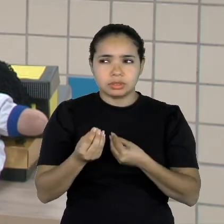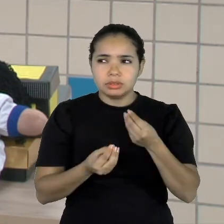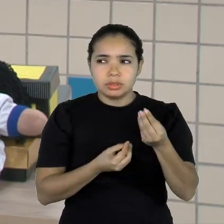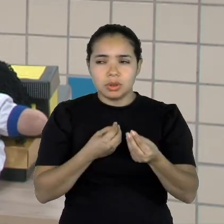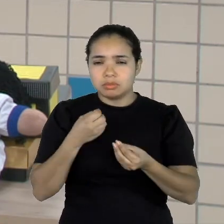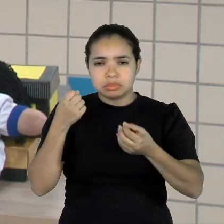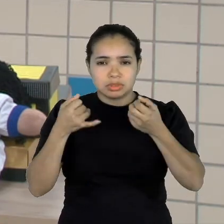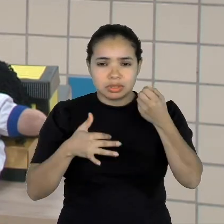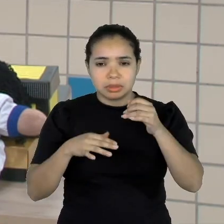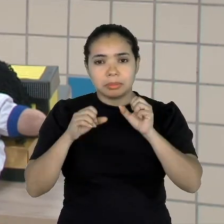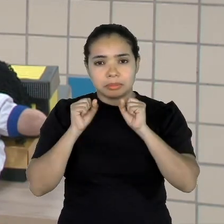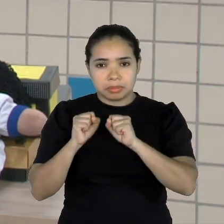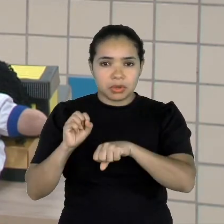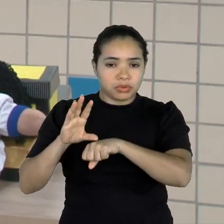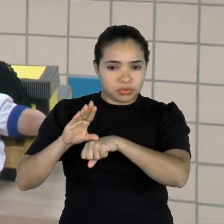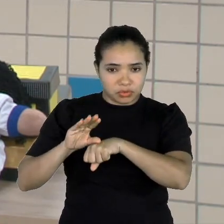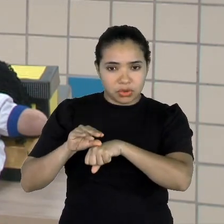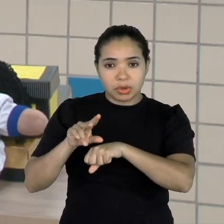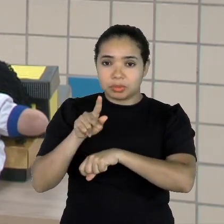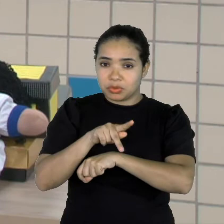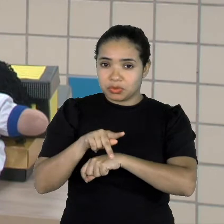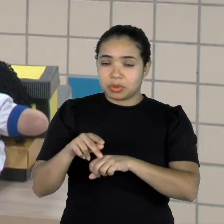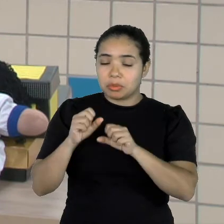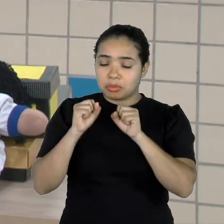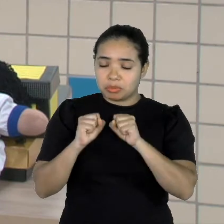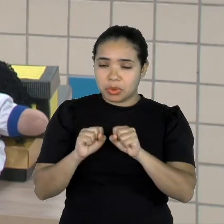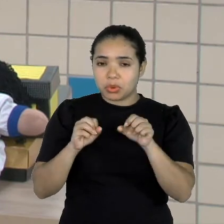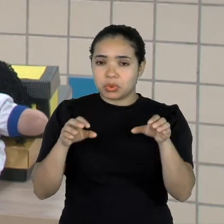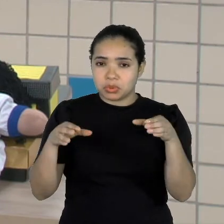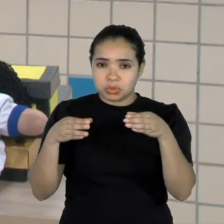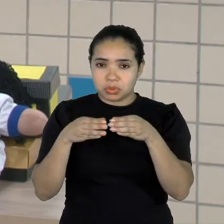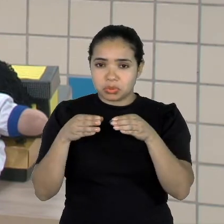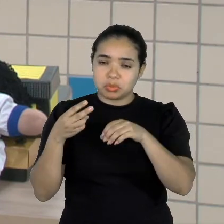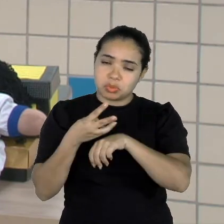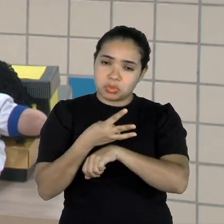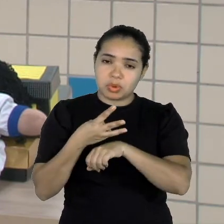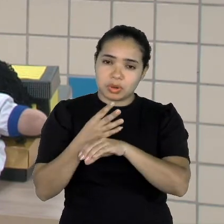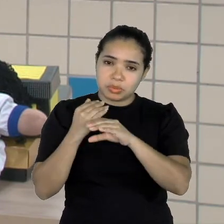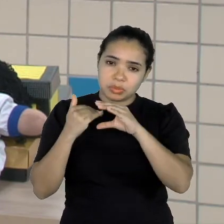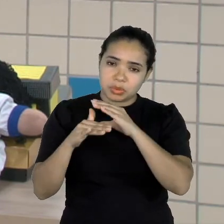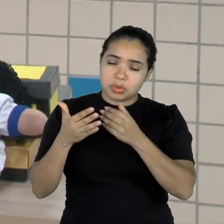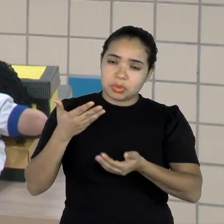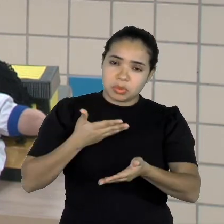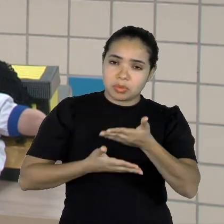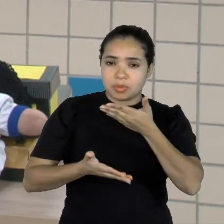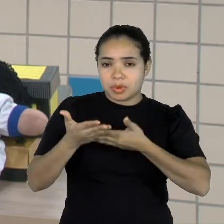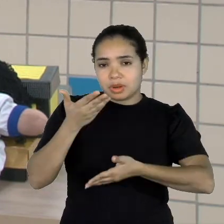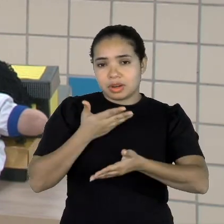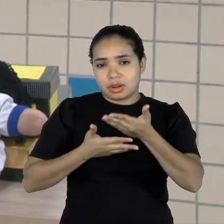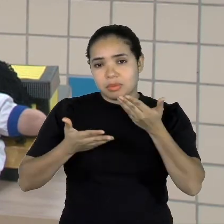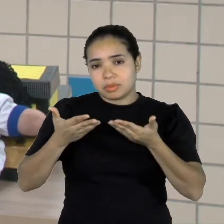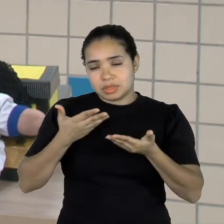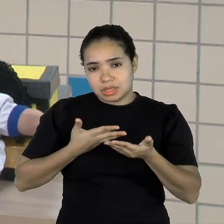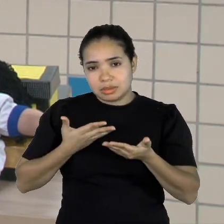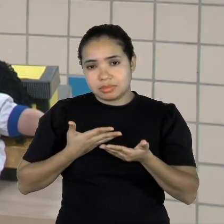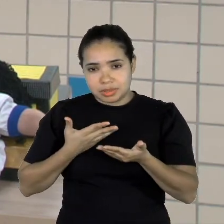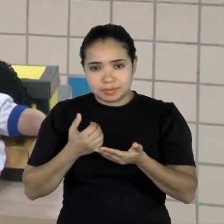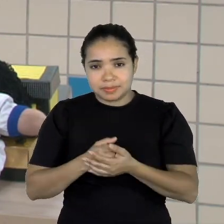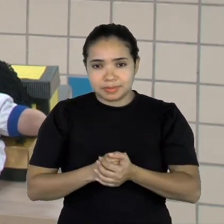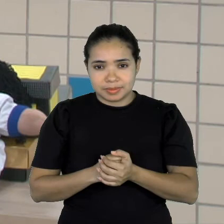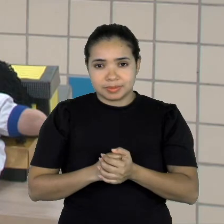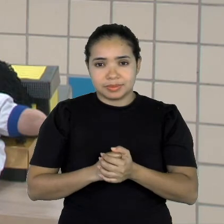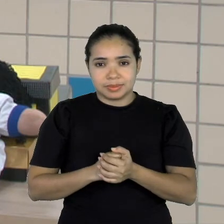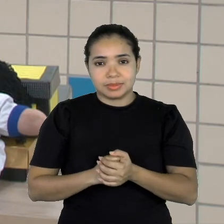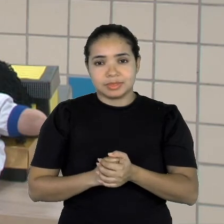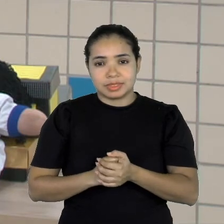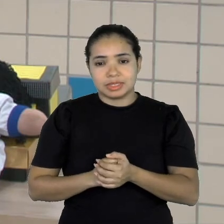Pode mandar foto para a tua professora, pode mandar no grupo da tua turma no WhatsApp, compartilhar com os colegas e que vai ter lá, assim, a professora